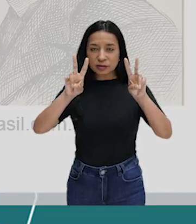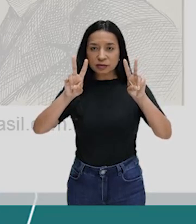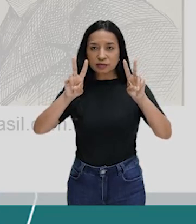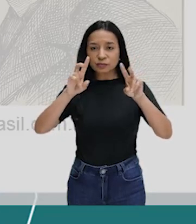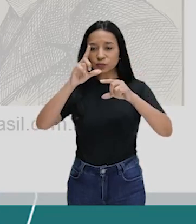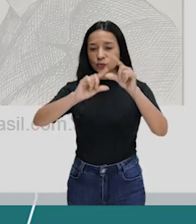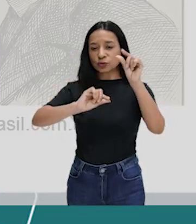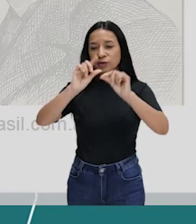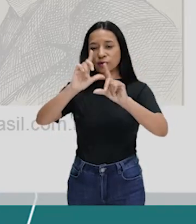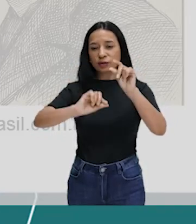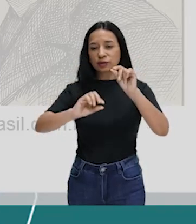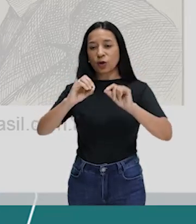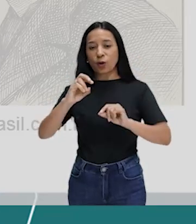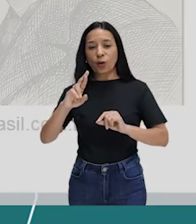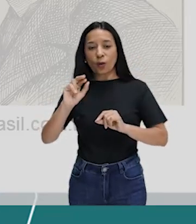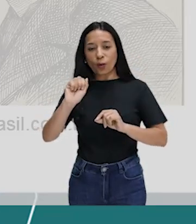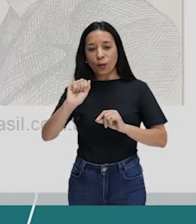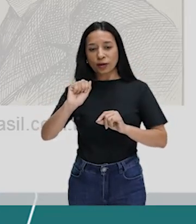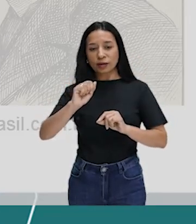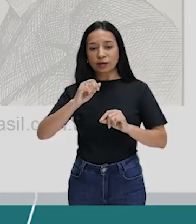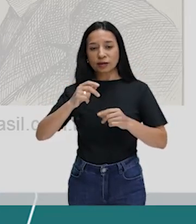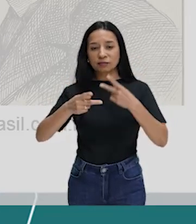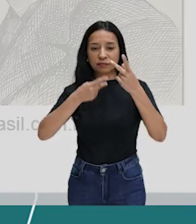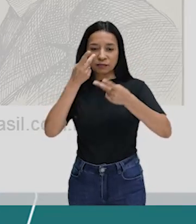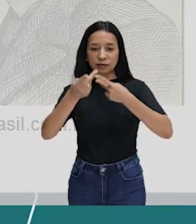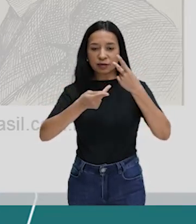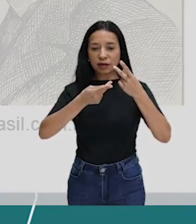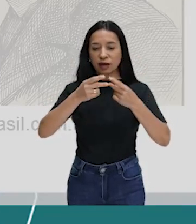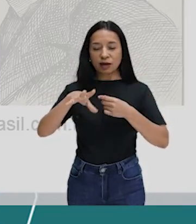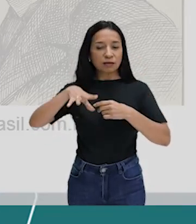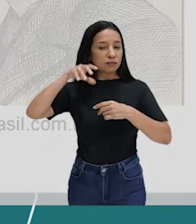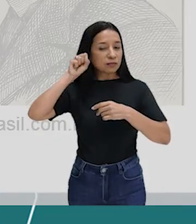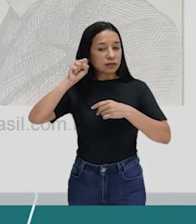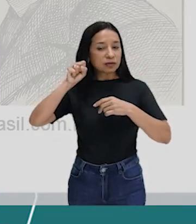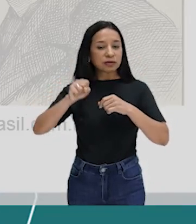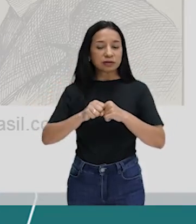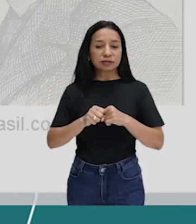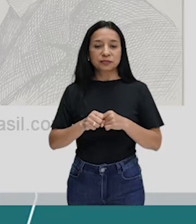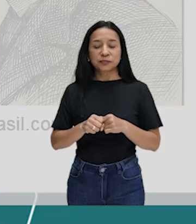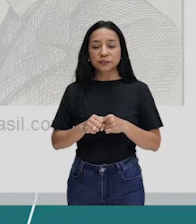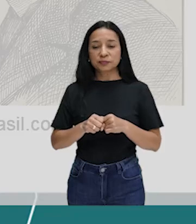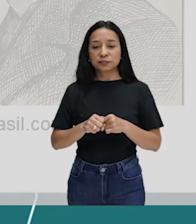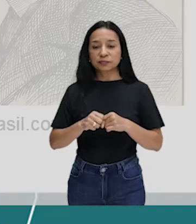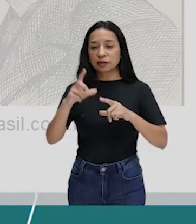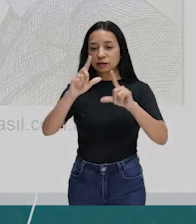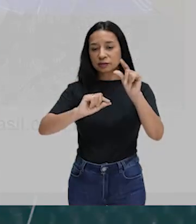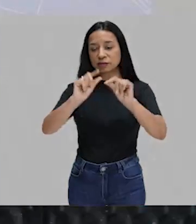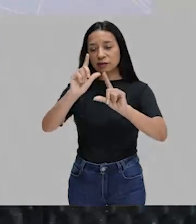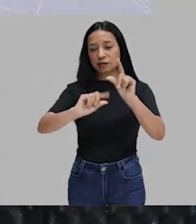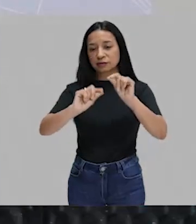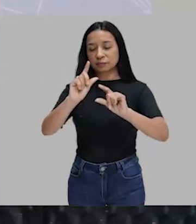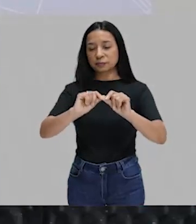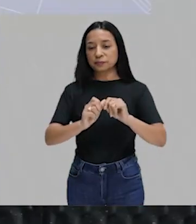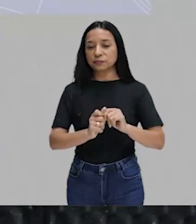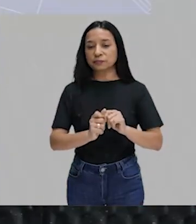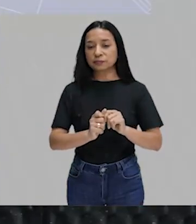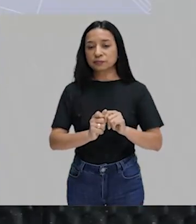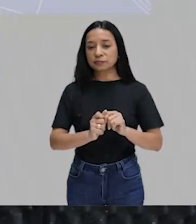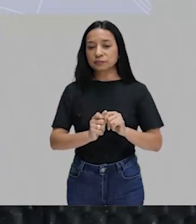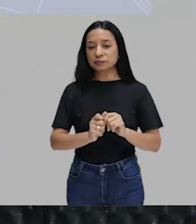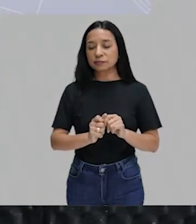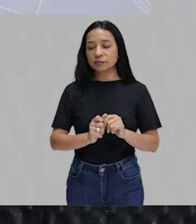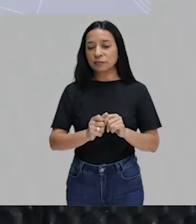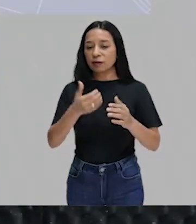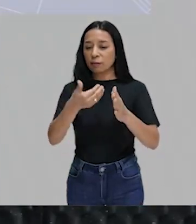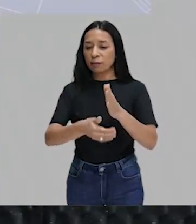fazer esse contraponto com a obra do Olavo Bilac. O Belchior cantou orar direis, ouvir estrelas. Certo,